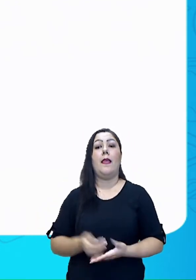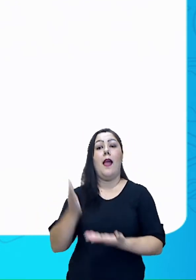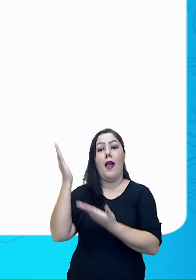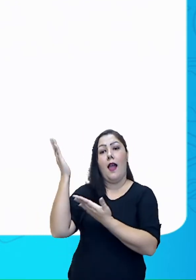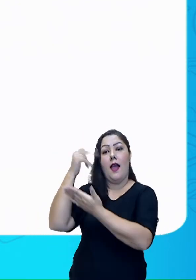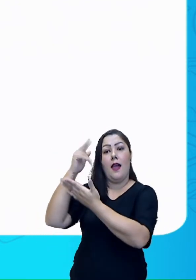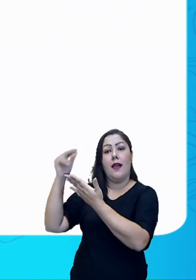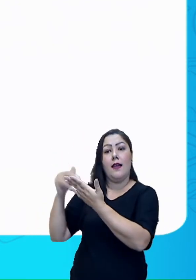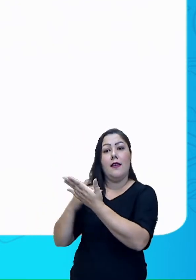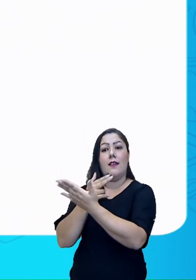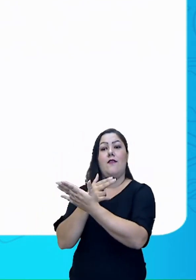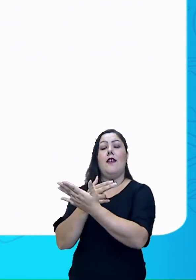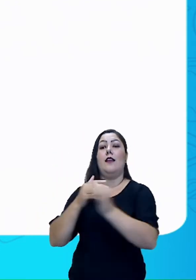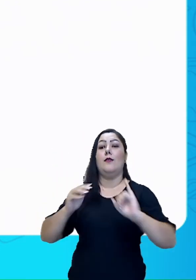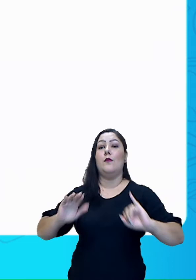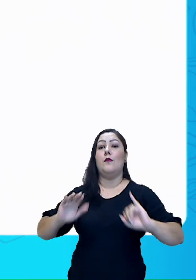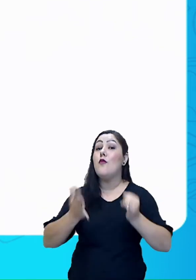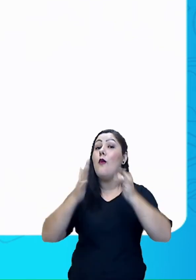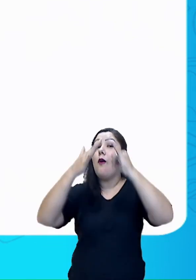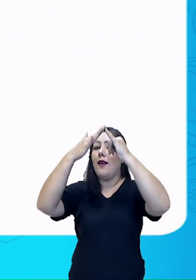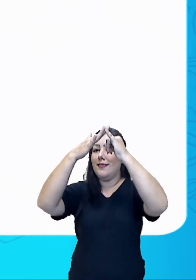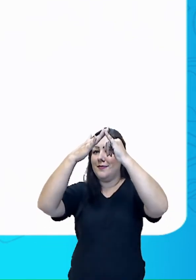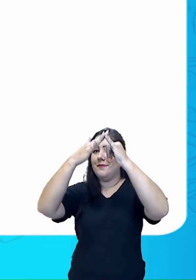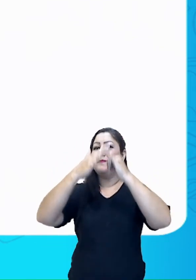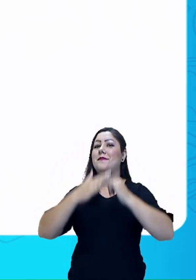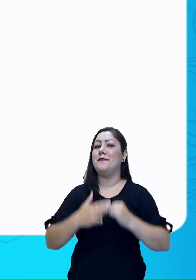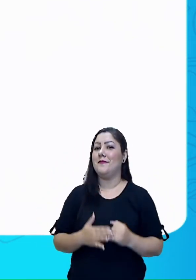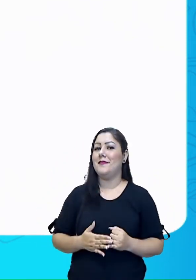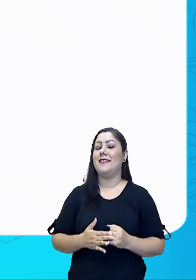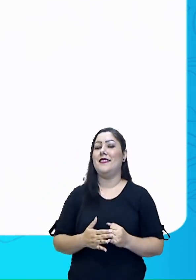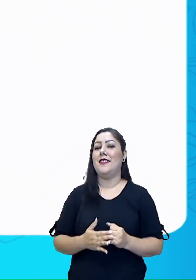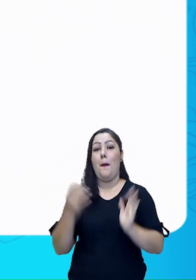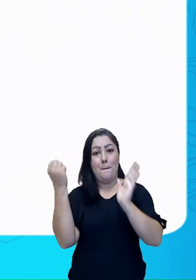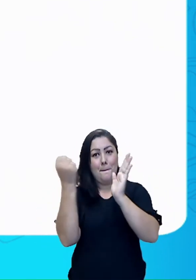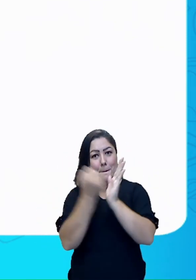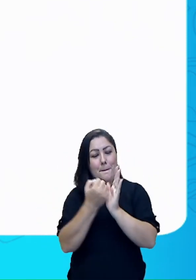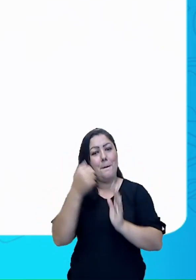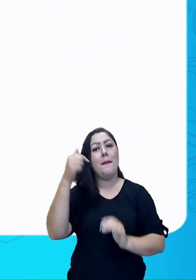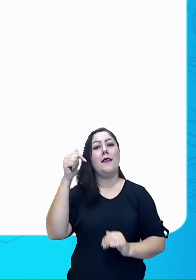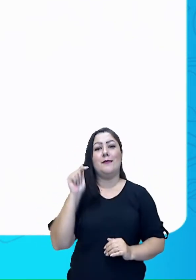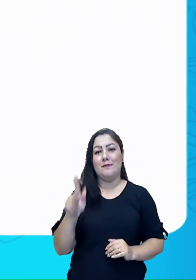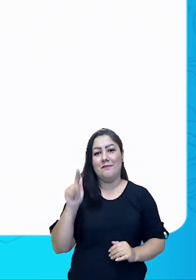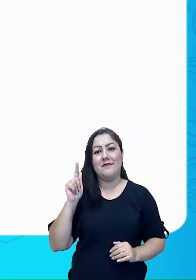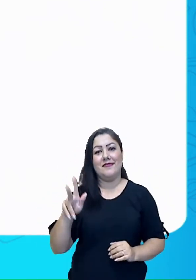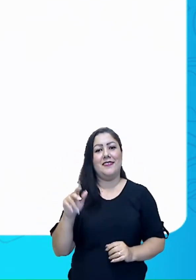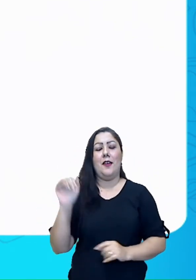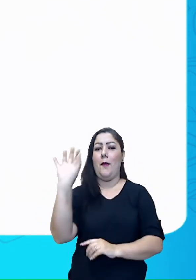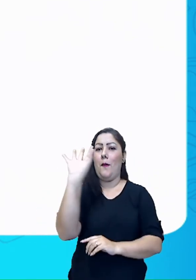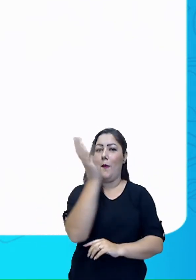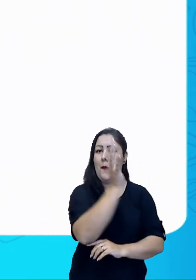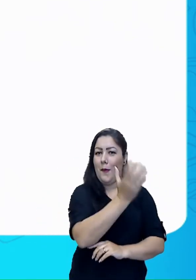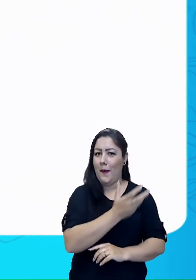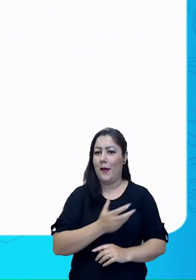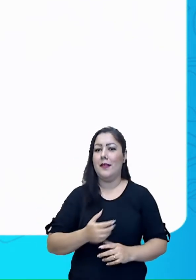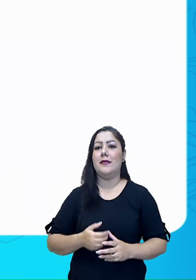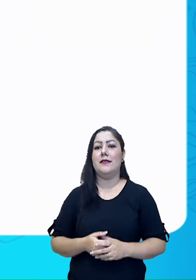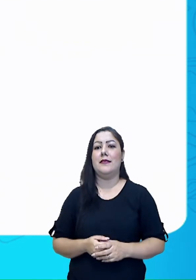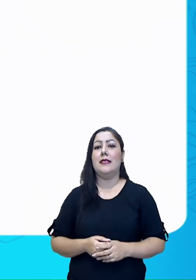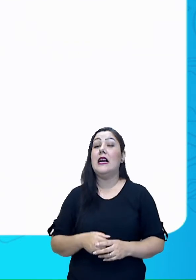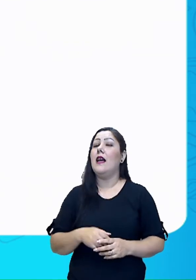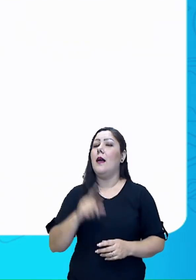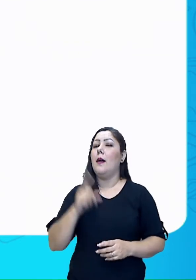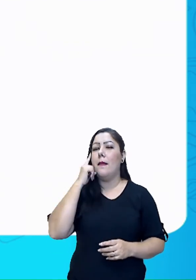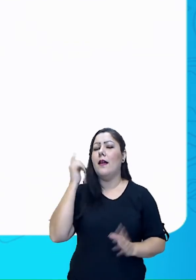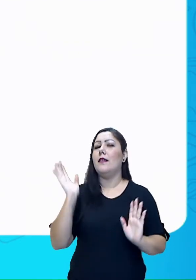como patrimônio ambiental de Governador Valadares. Já pensou se há anos atrás